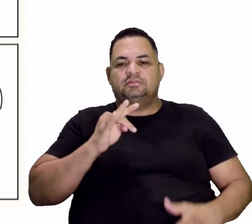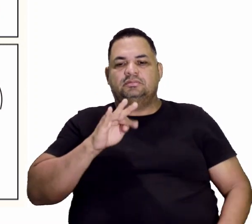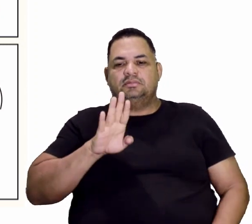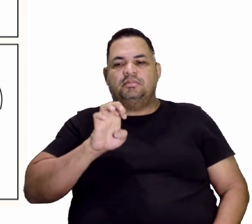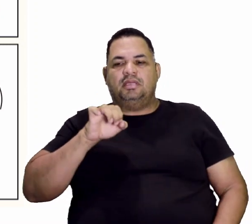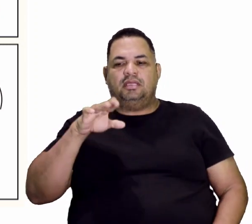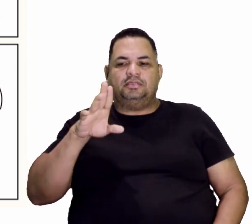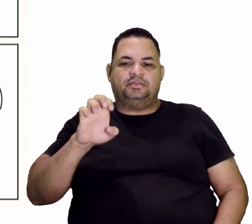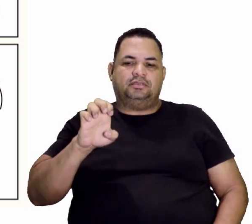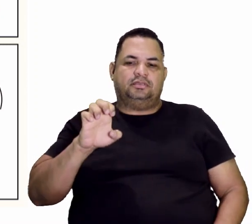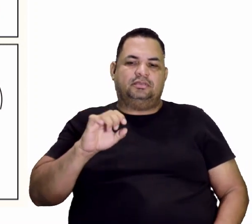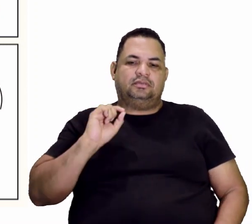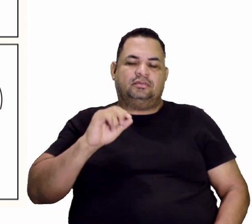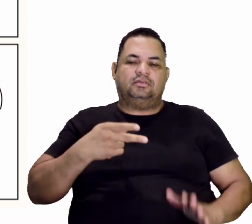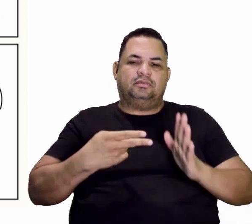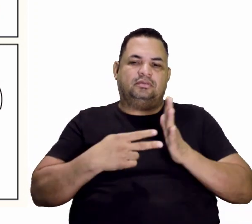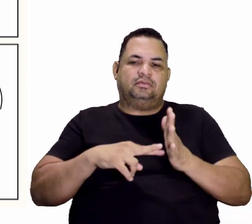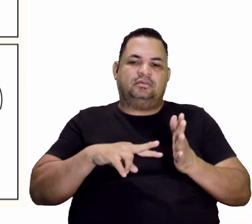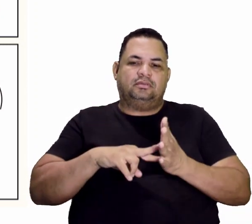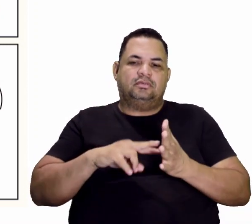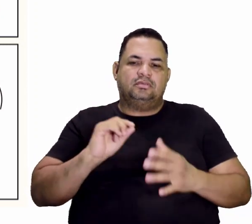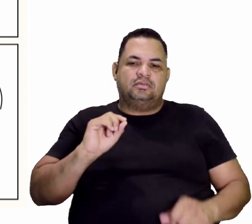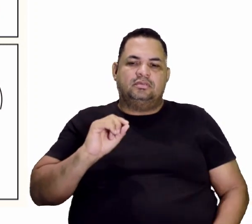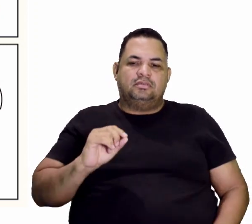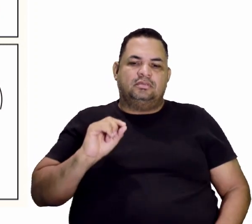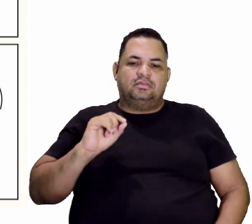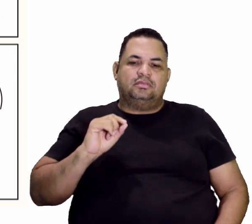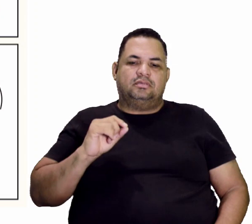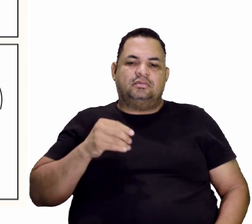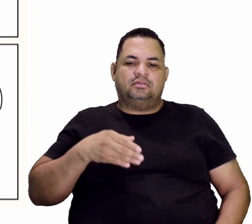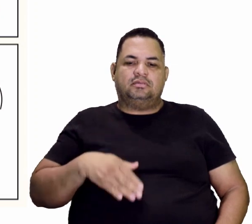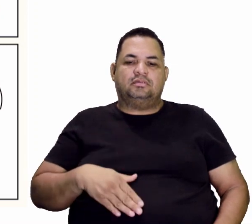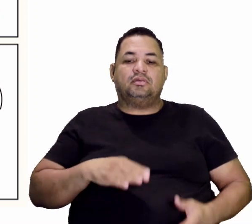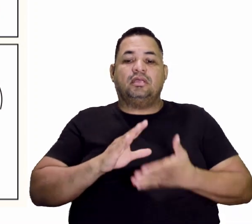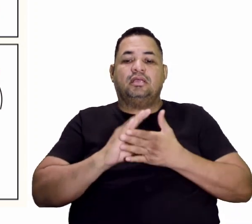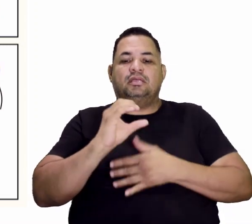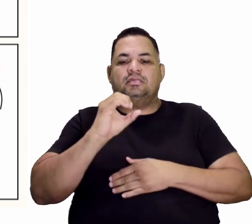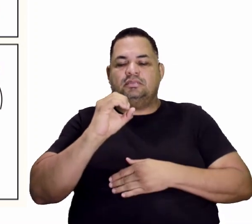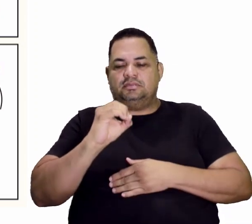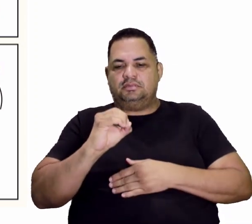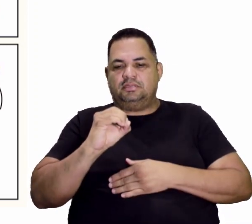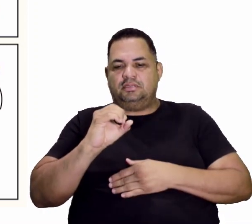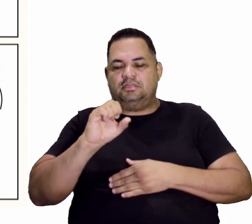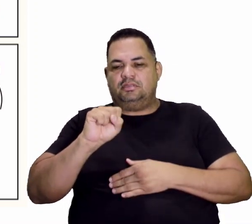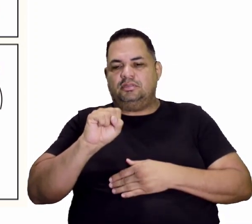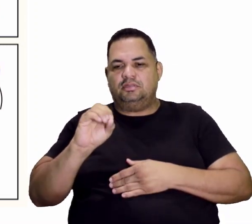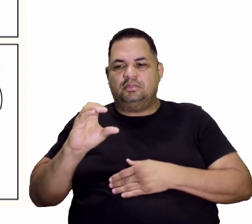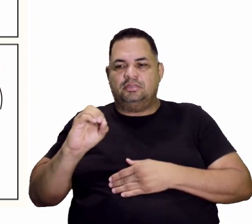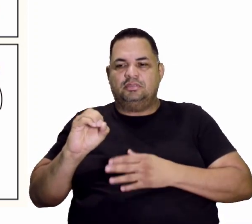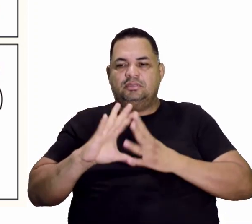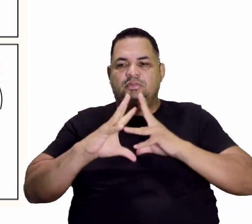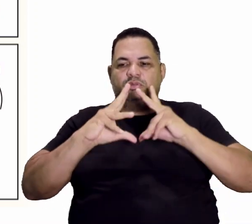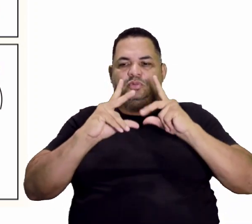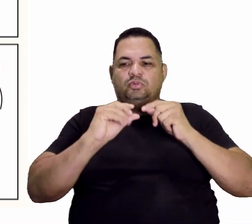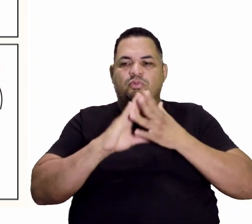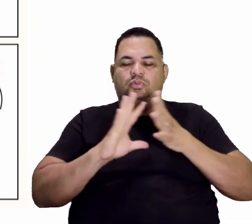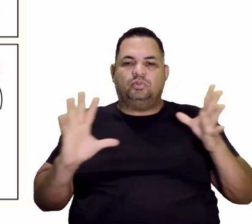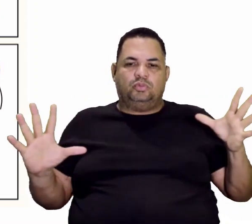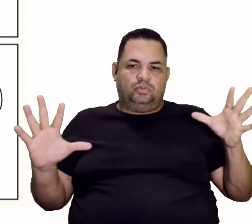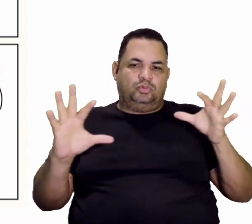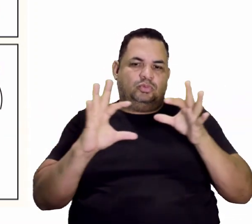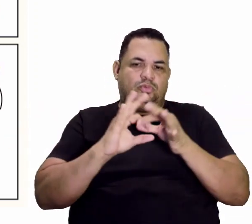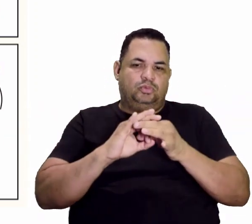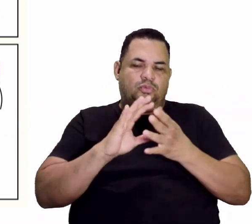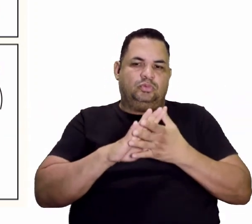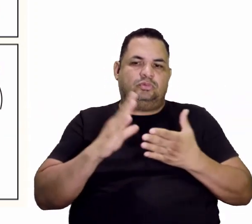te mete. O que significa te mete? O que é uma entrada 0800? Então tá aí todo o contexto, né? Eu